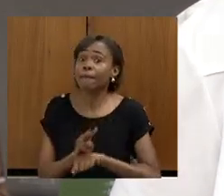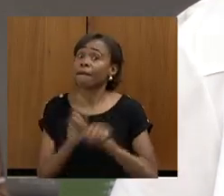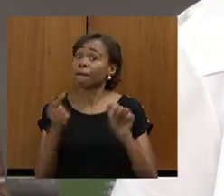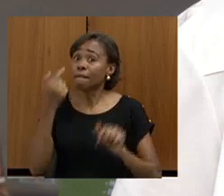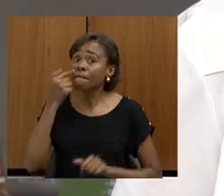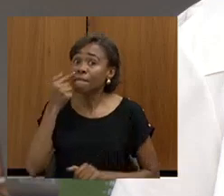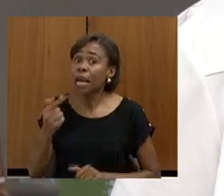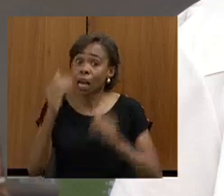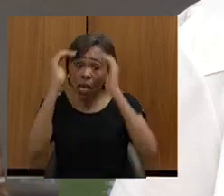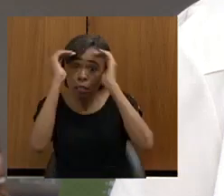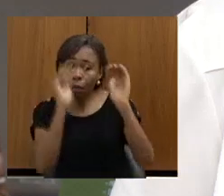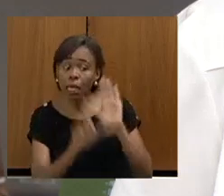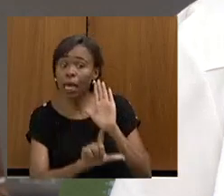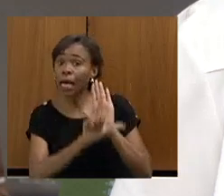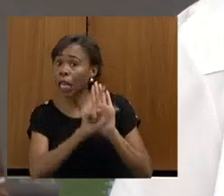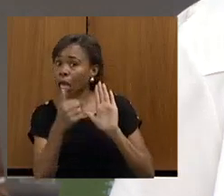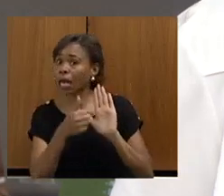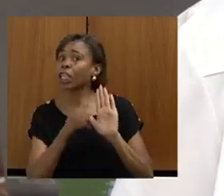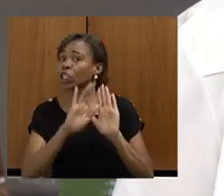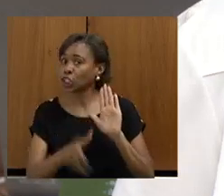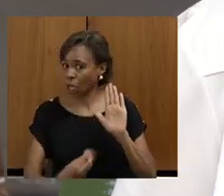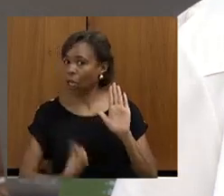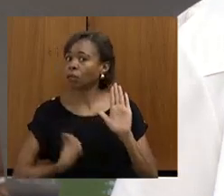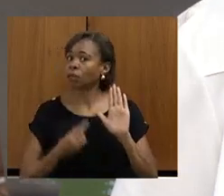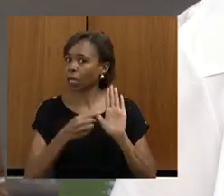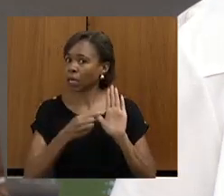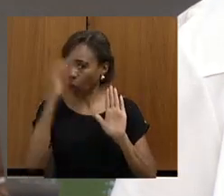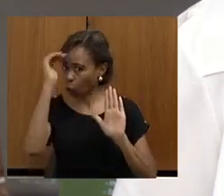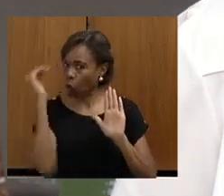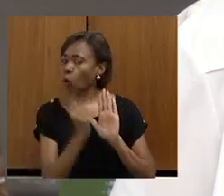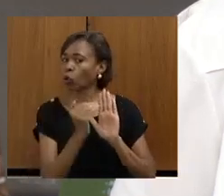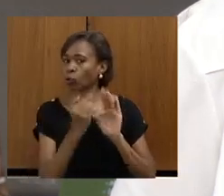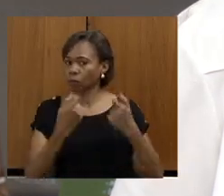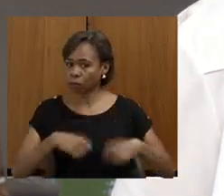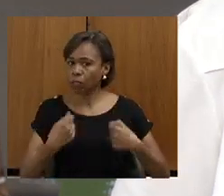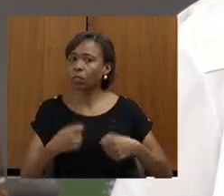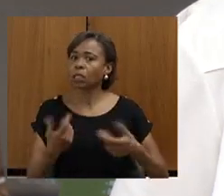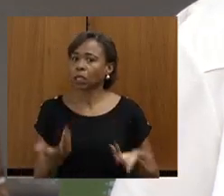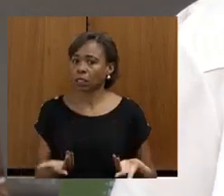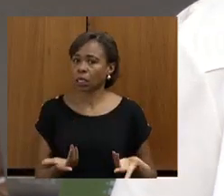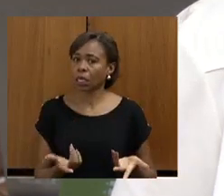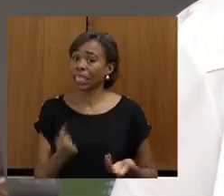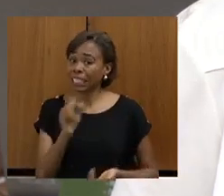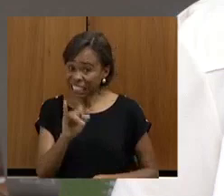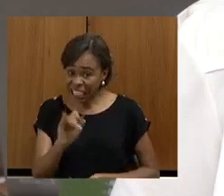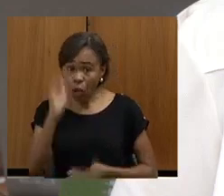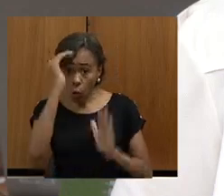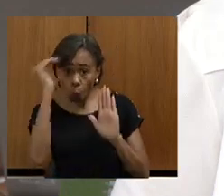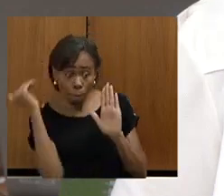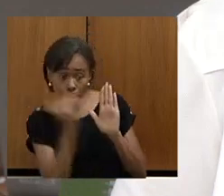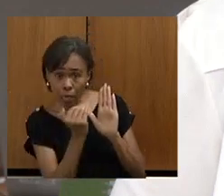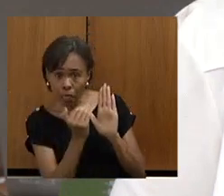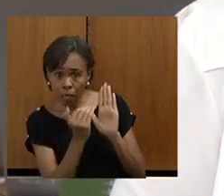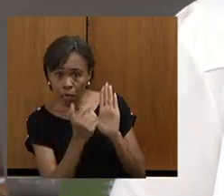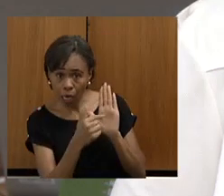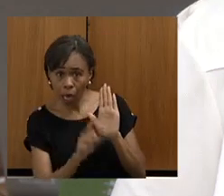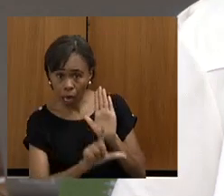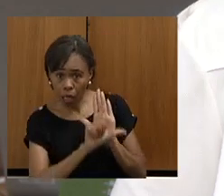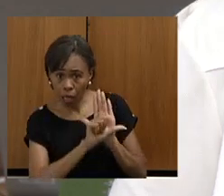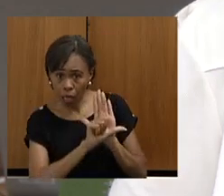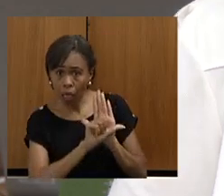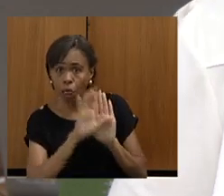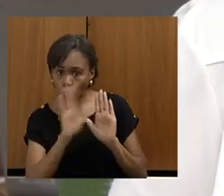já são vigentes, que elas se cumpram. Muito obrigado. Se cumprir o que tem já de lei, nós os damos por